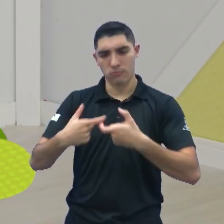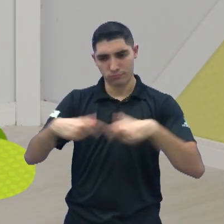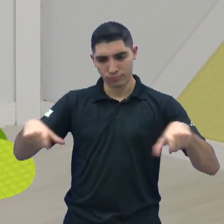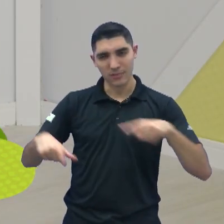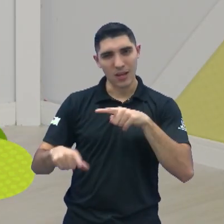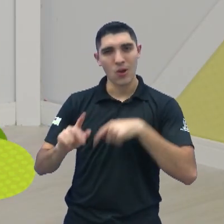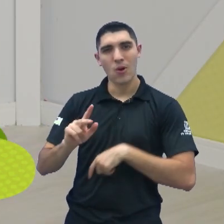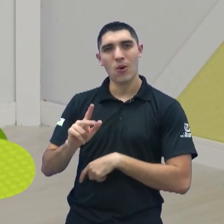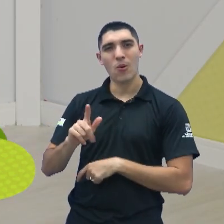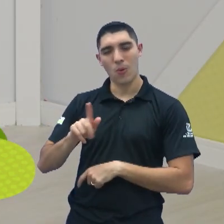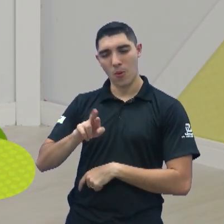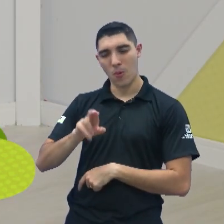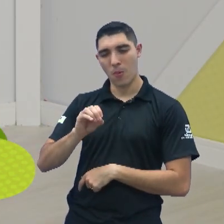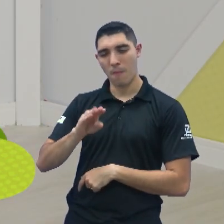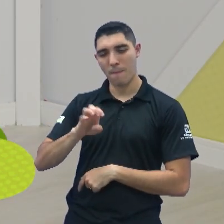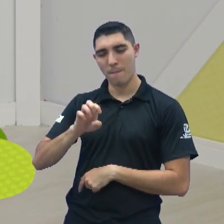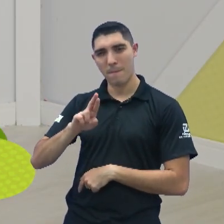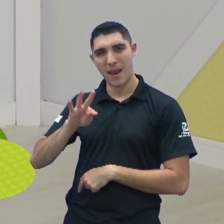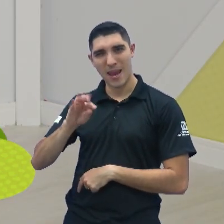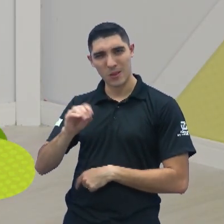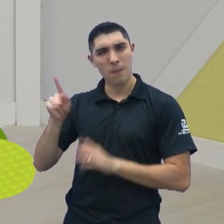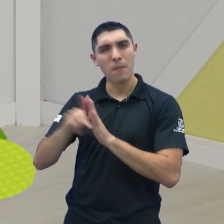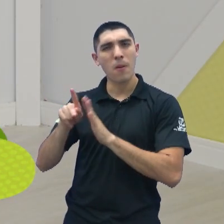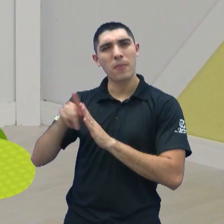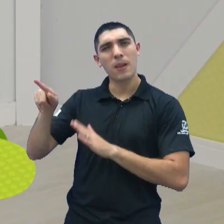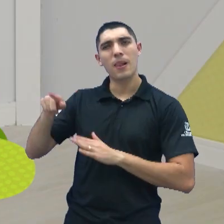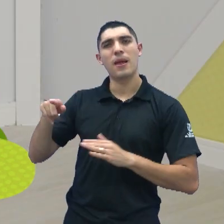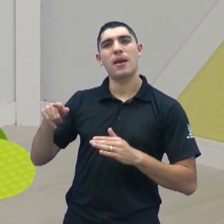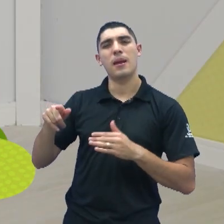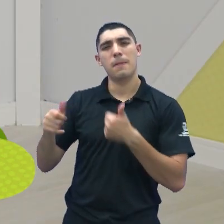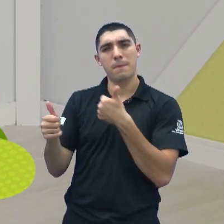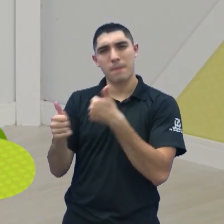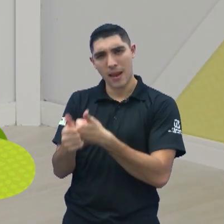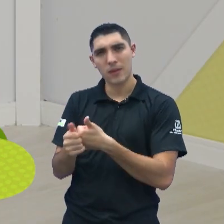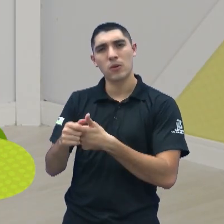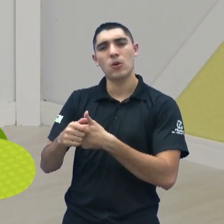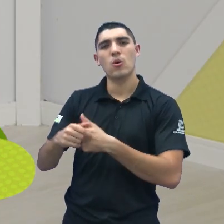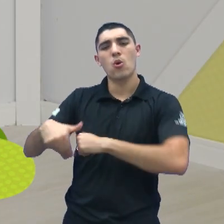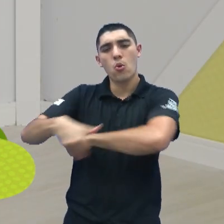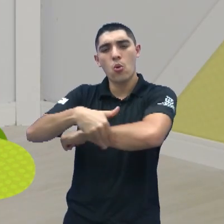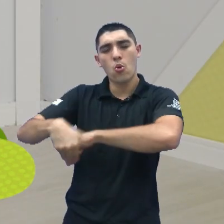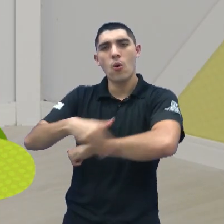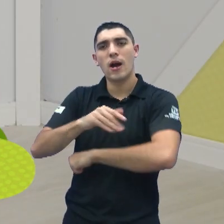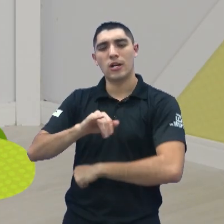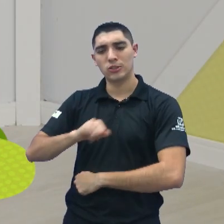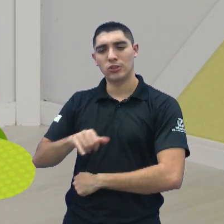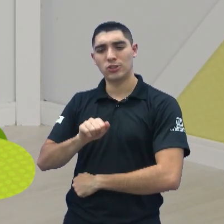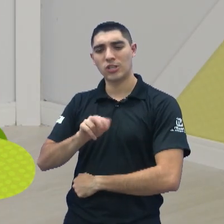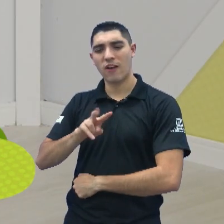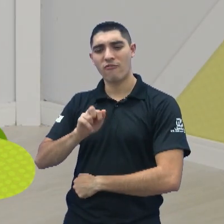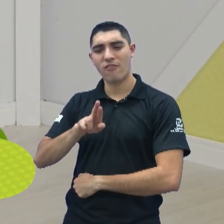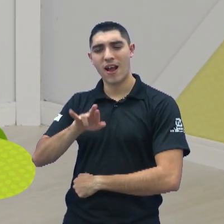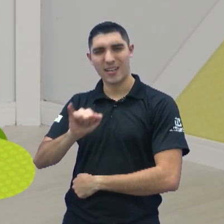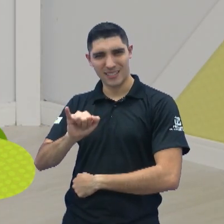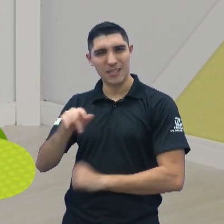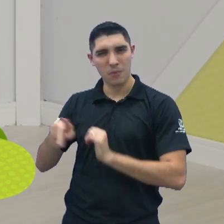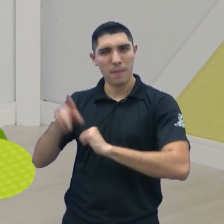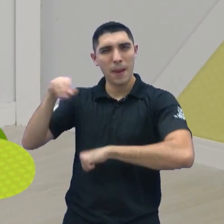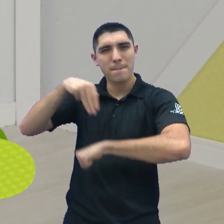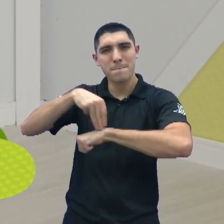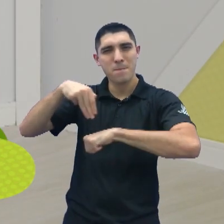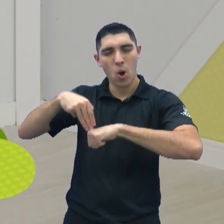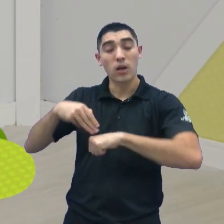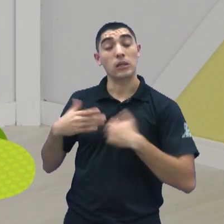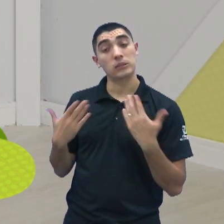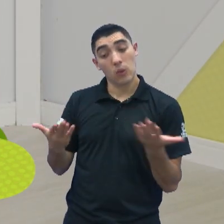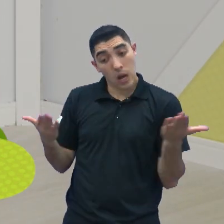parte ali do complexo ali do Juventus, né? Fica pertinho ali da rua Javari. Agora tentar fazer valer o mando de campo e o São José conquistar